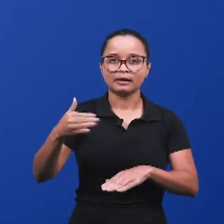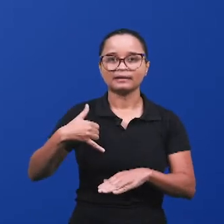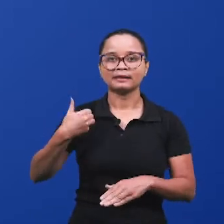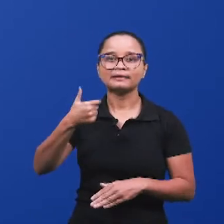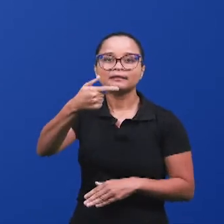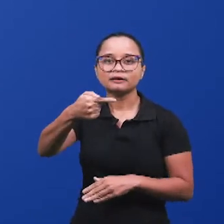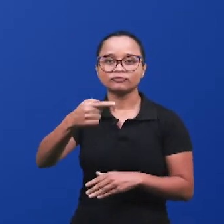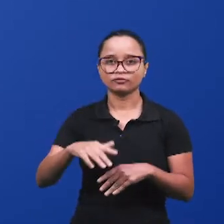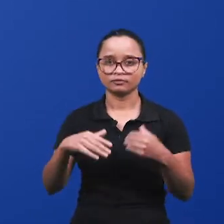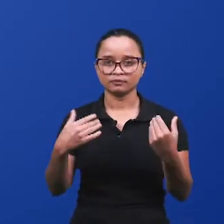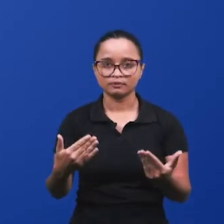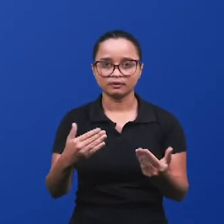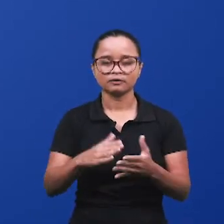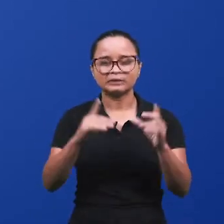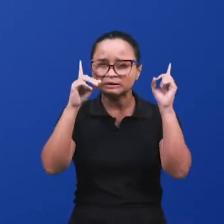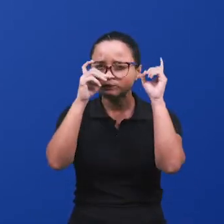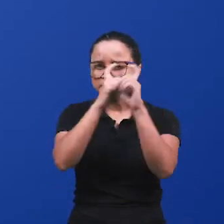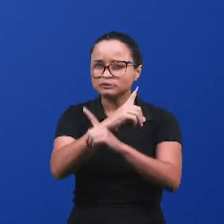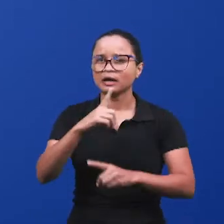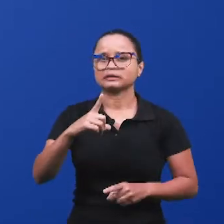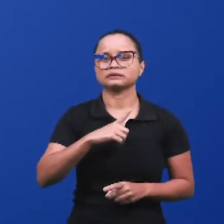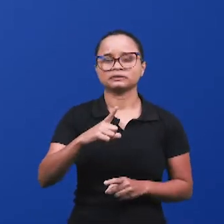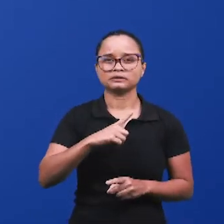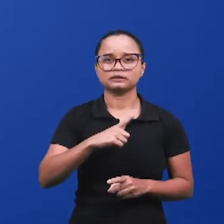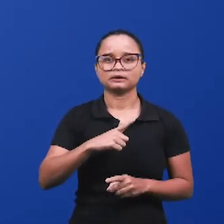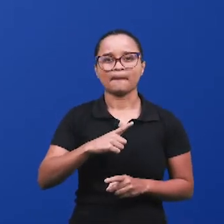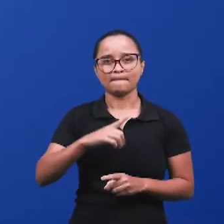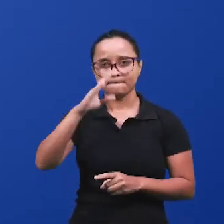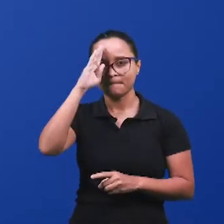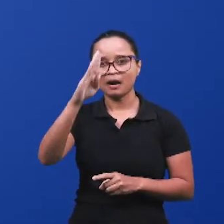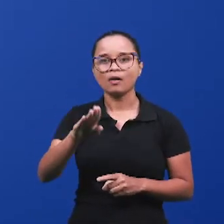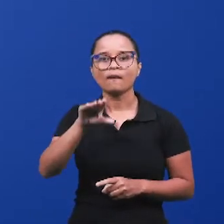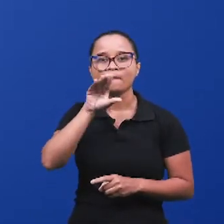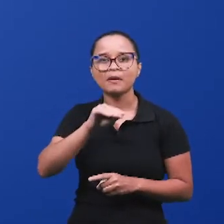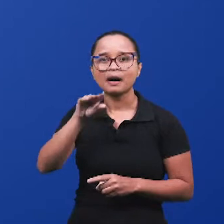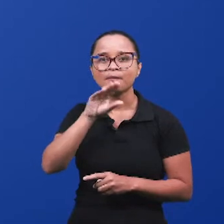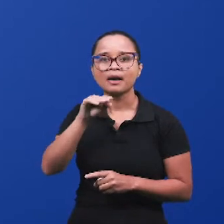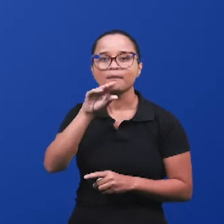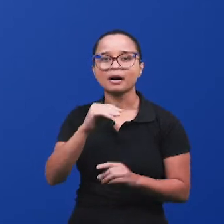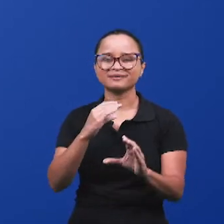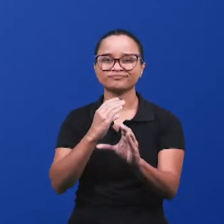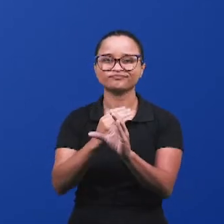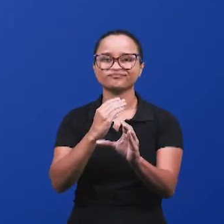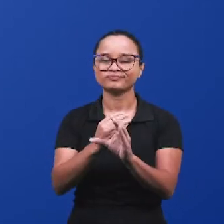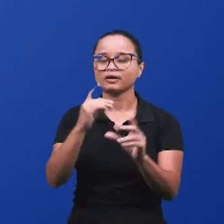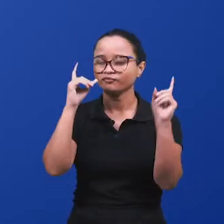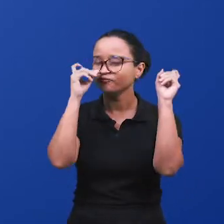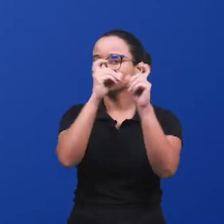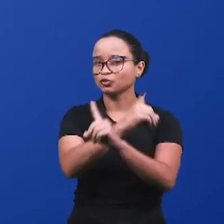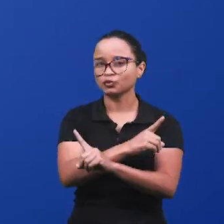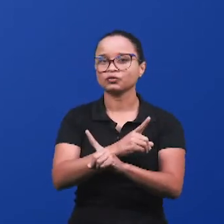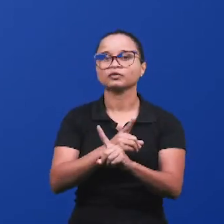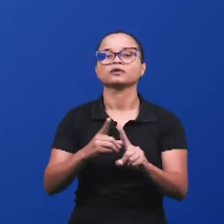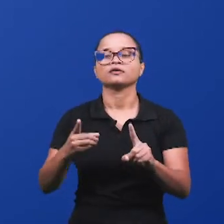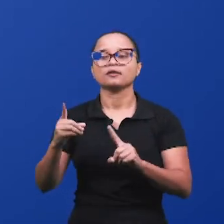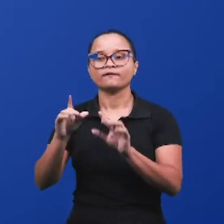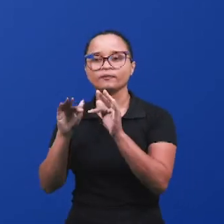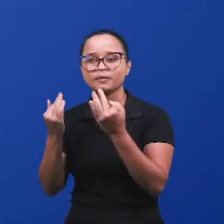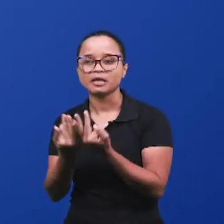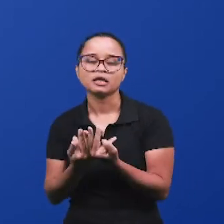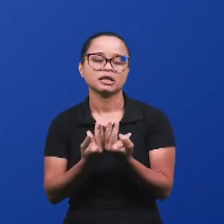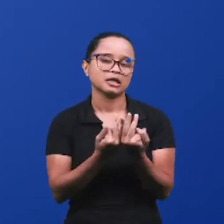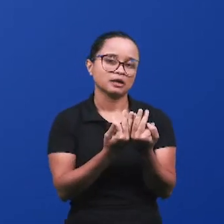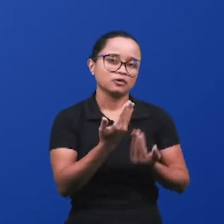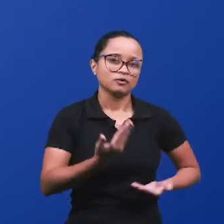tinha 7 anos de idade. E ele tinha muitas dificuldades, principalmente na fala, para se comunicar, né? Tanto com a família quanto os irmãos